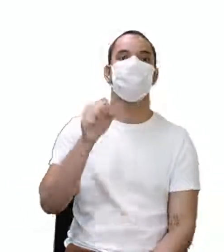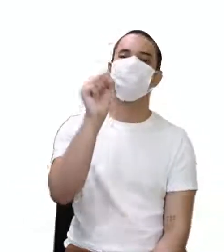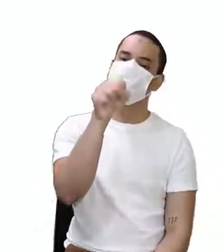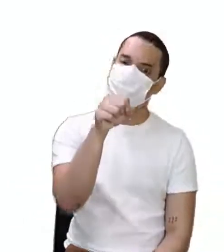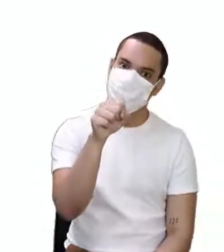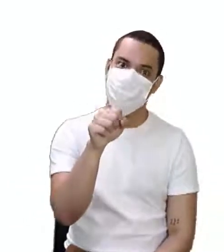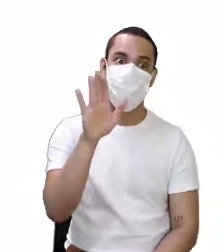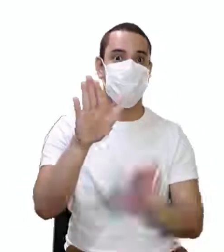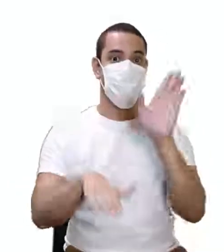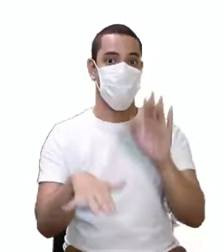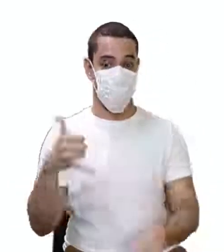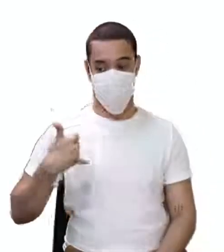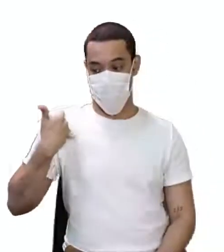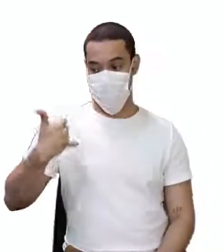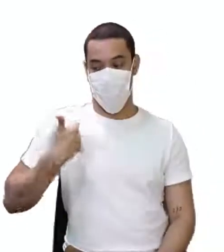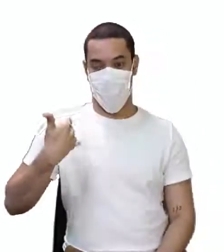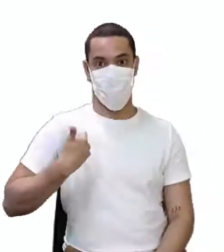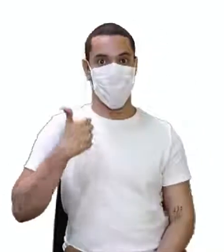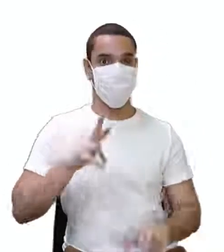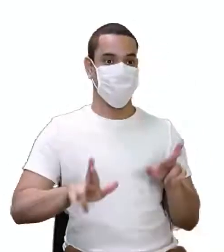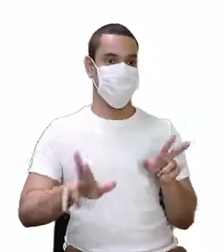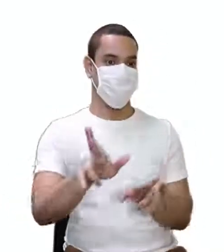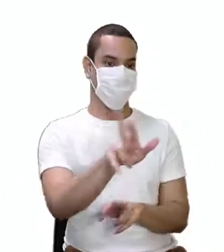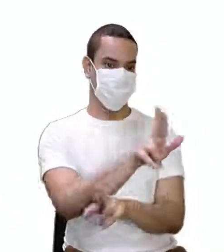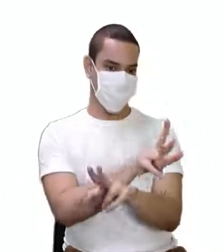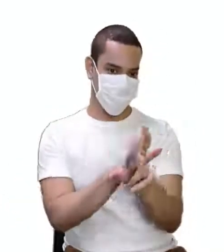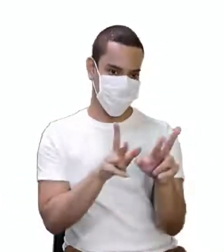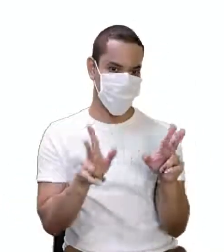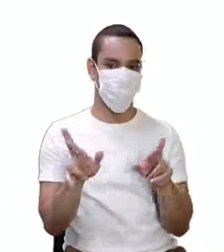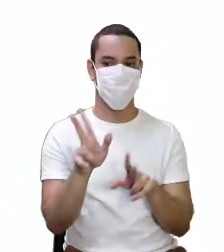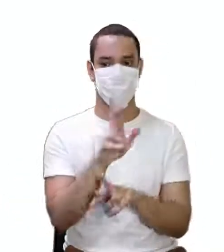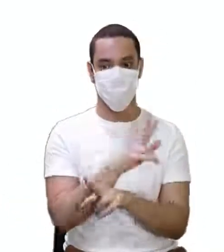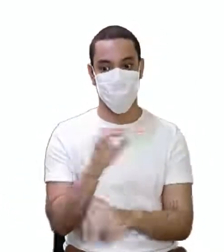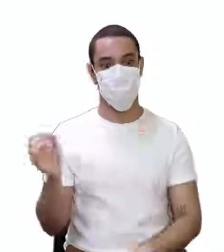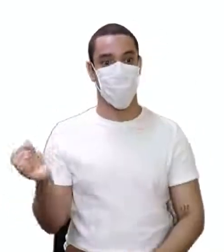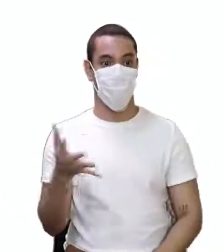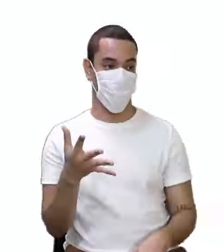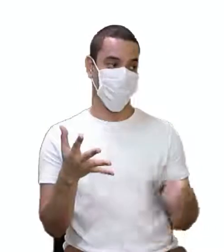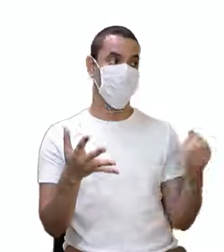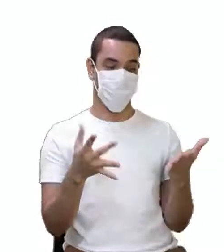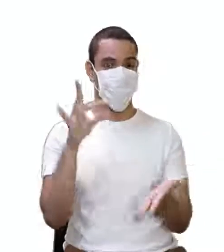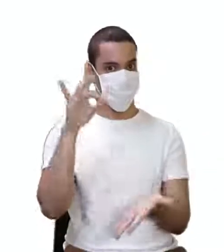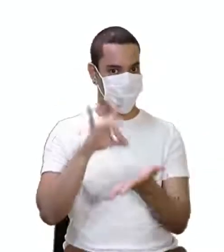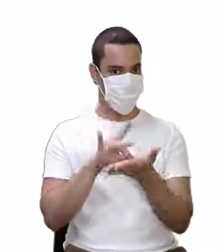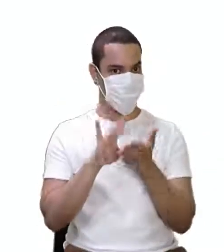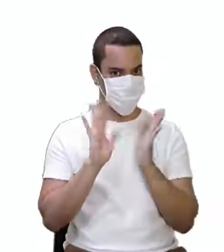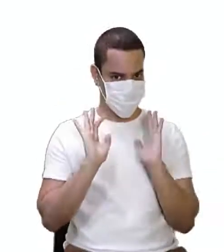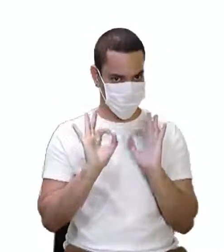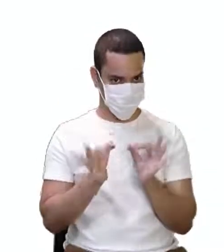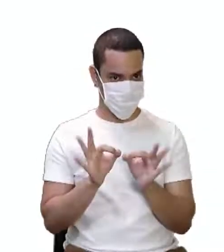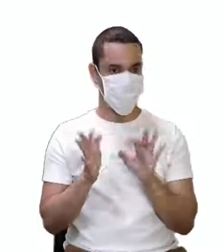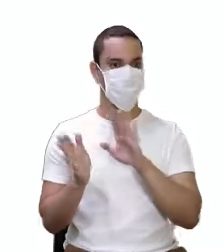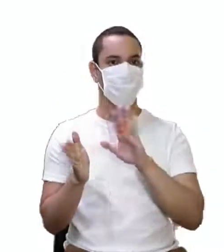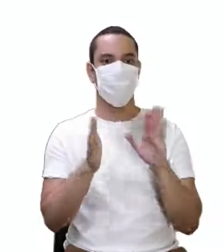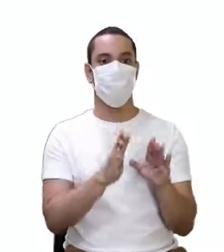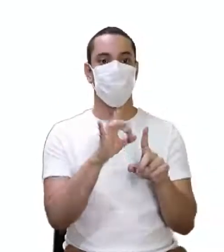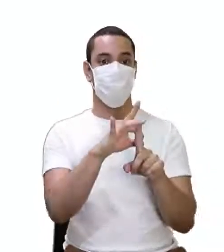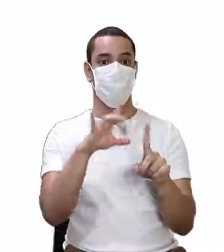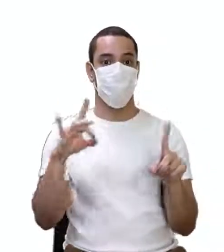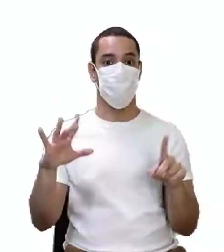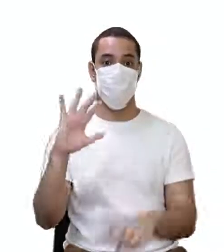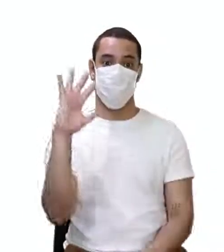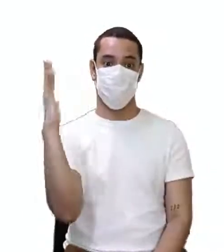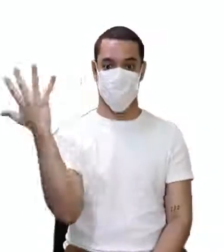cada faixa etária da vida da gente, cada momento da vida da gente traz algumas situações novas, isso é fato. Vamos lá para o isolamento